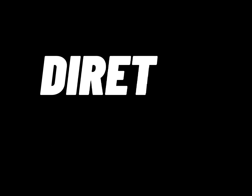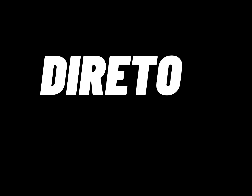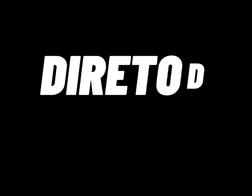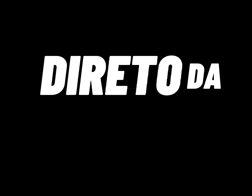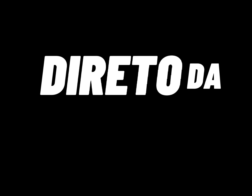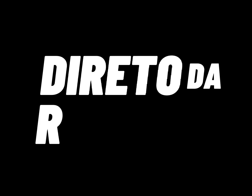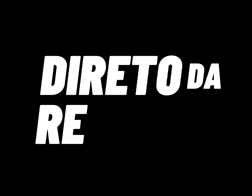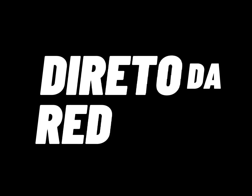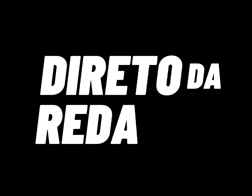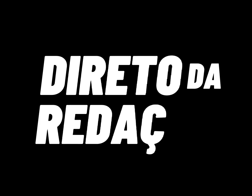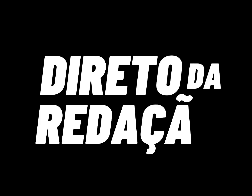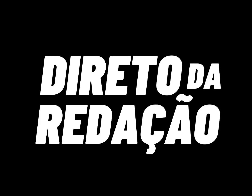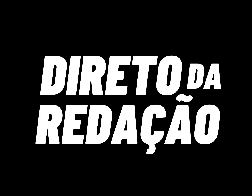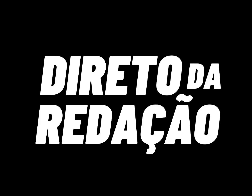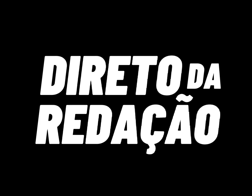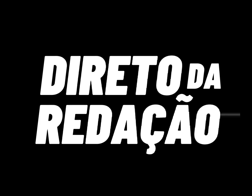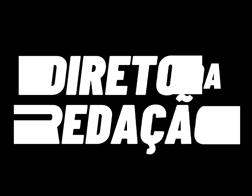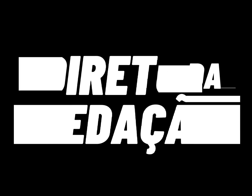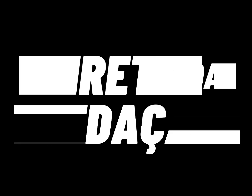Direto da redação.